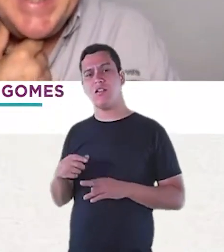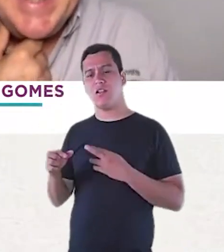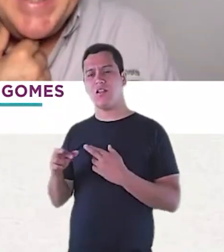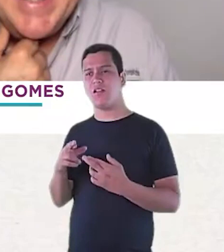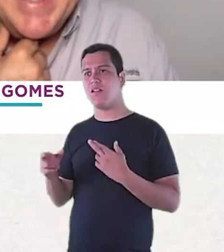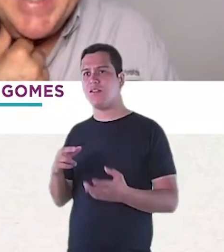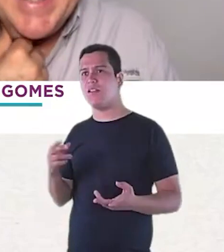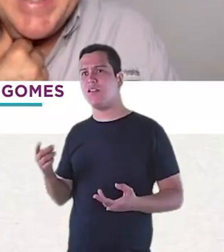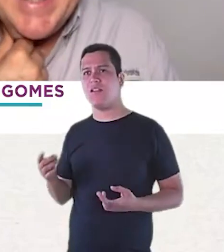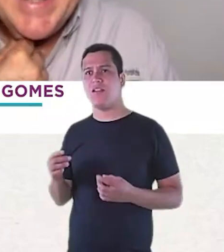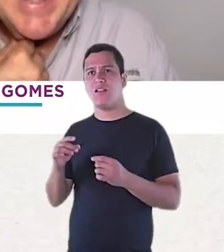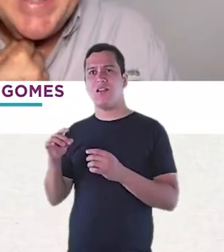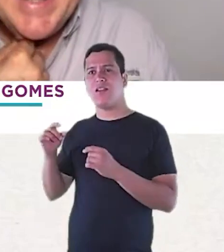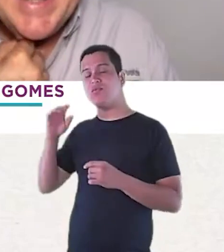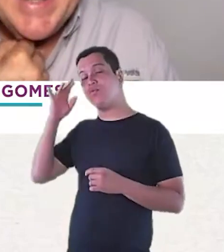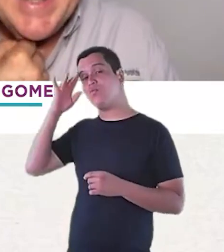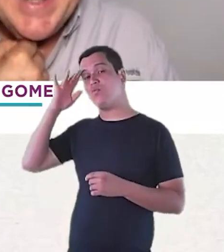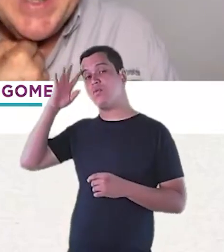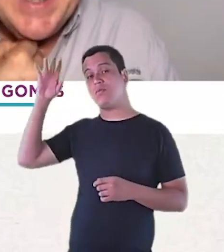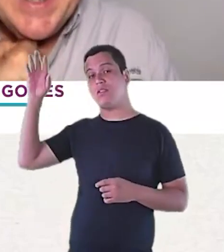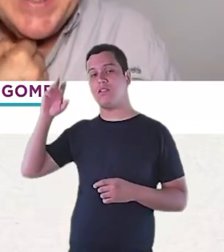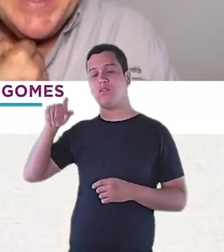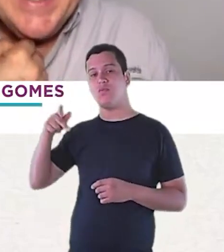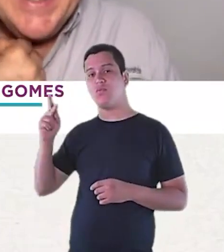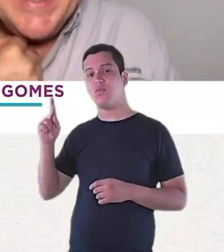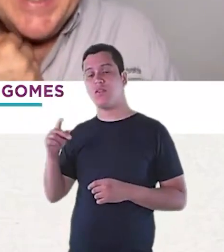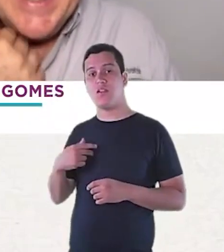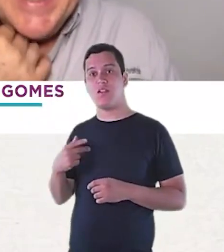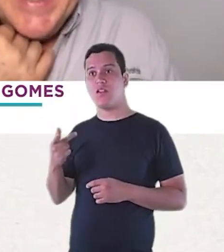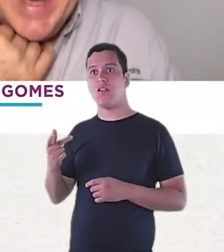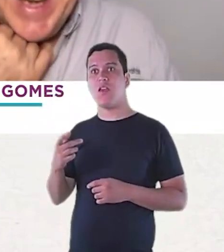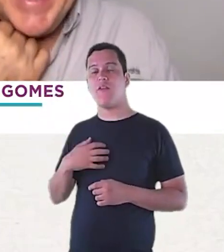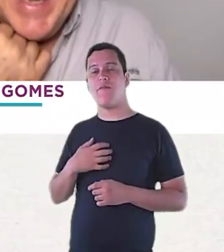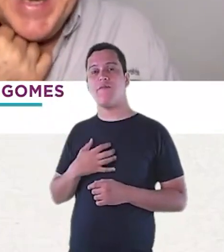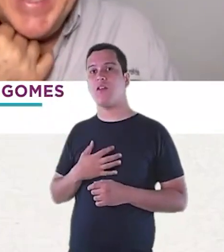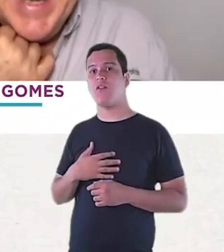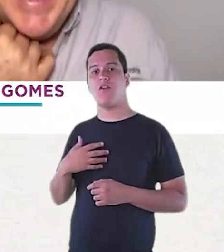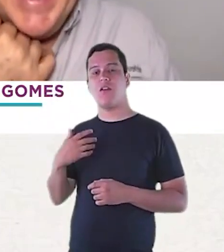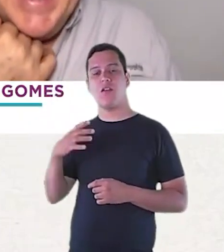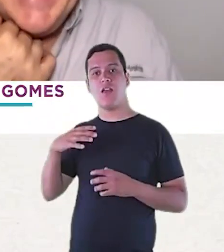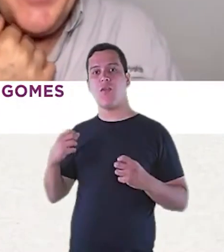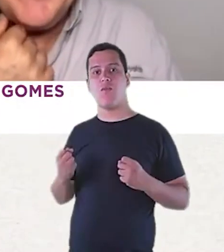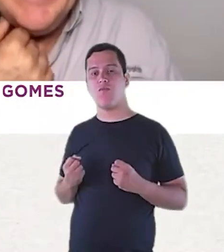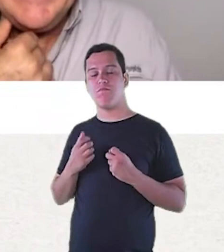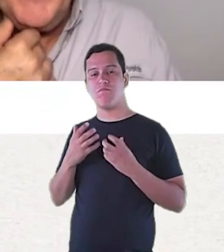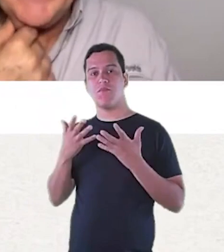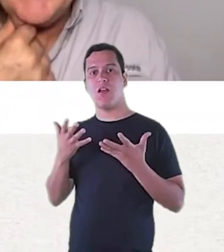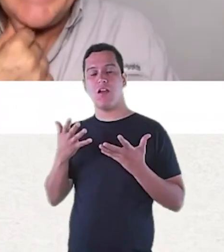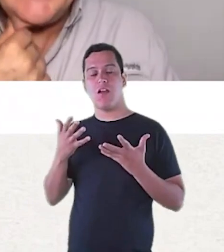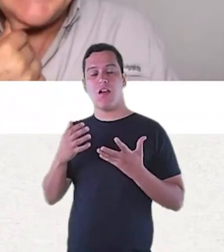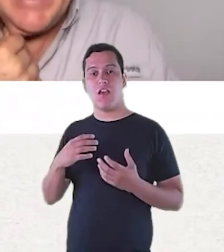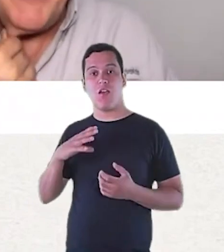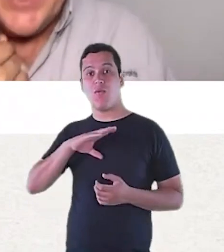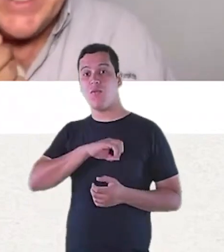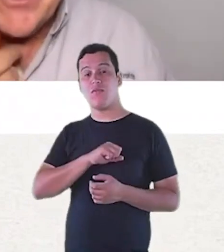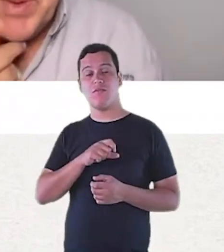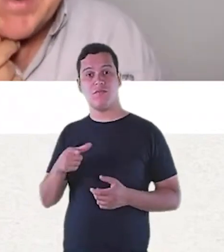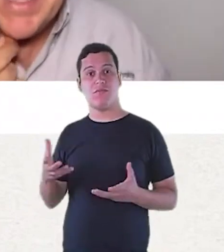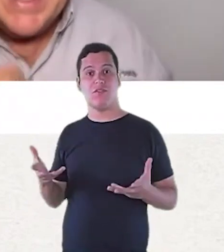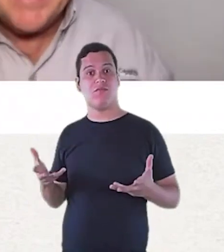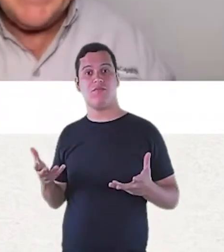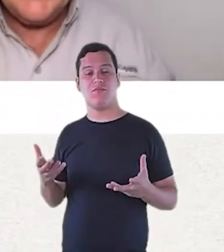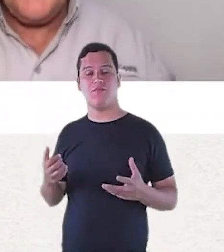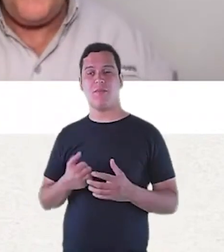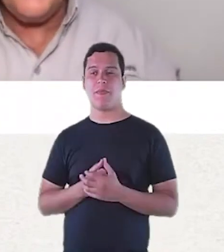seu imaginário focado na magia, e isso é que me deslumbra em Ouro Preto. Então, assim, tem uma série de